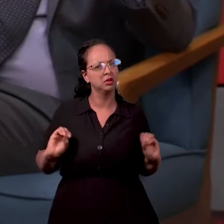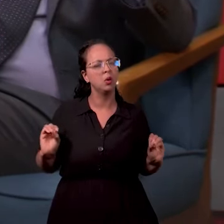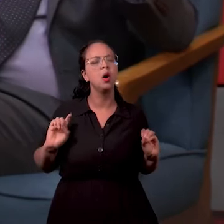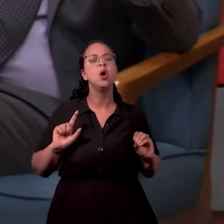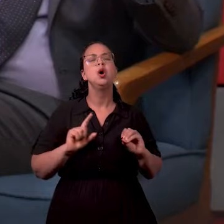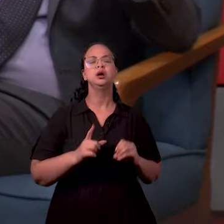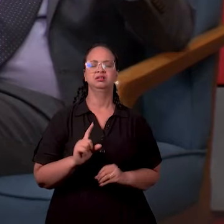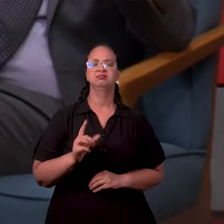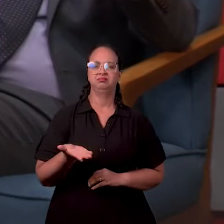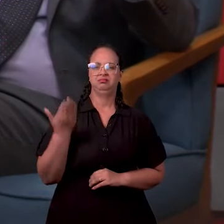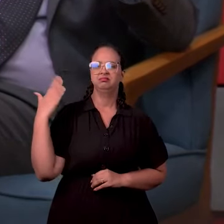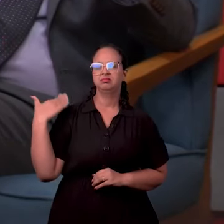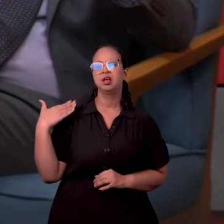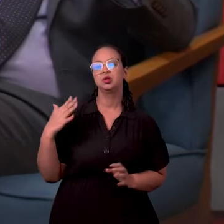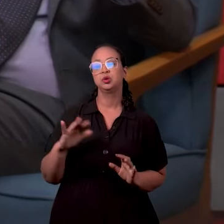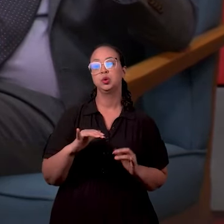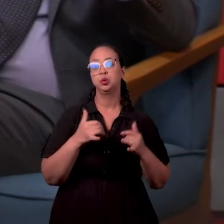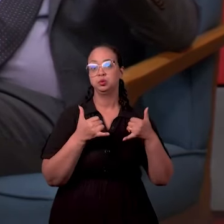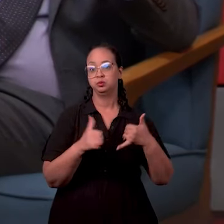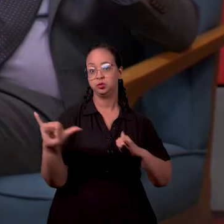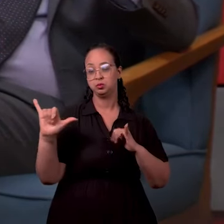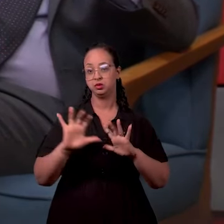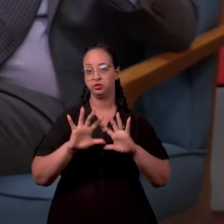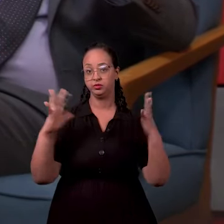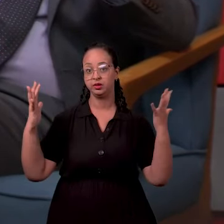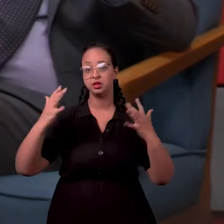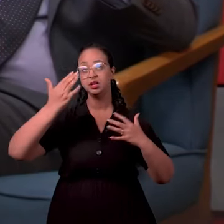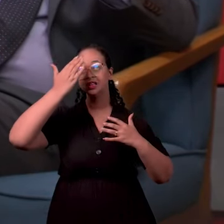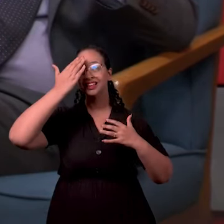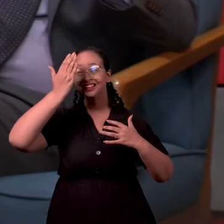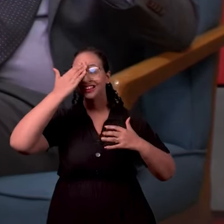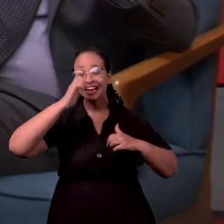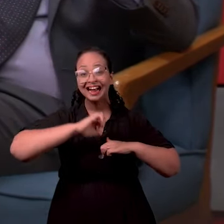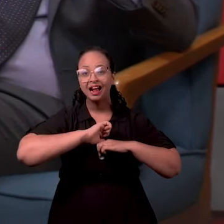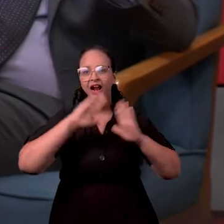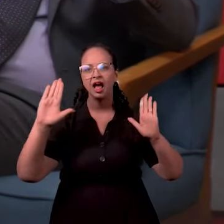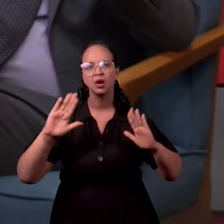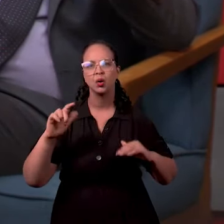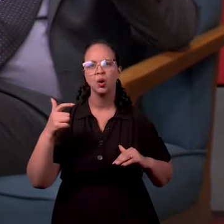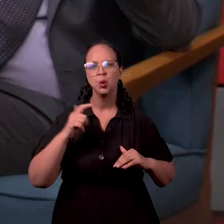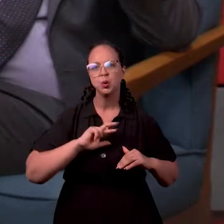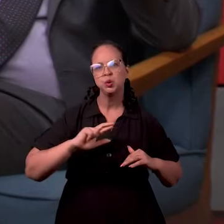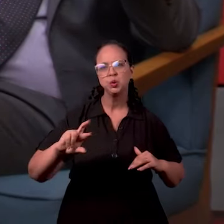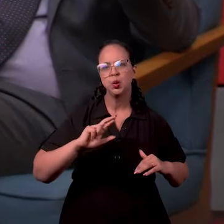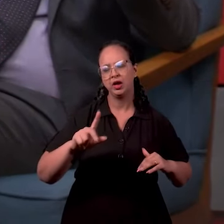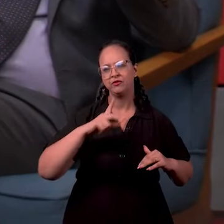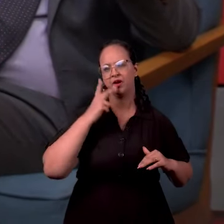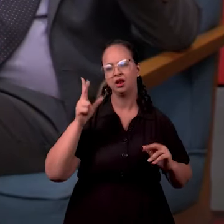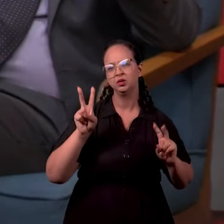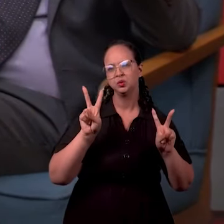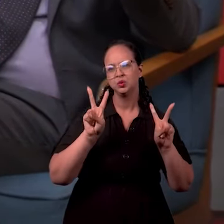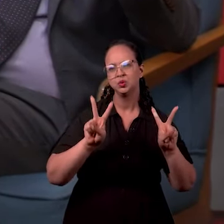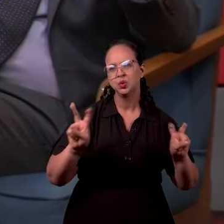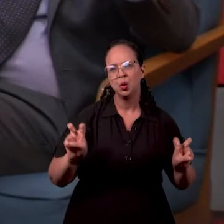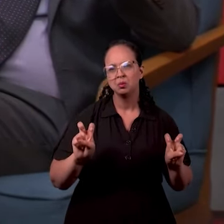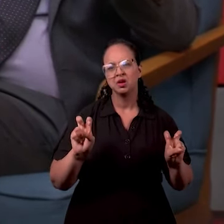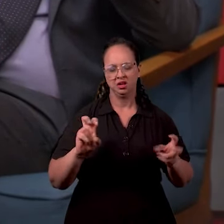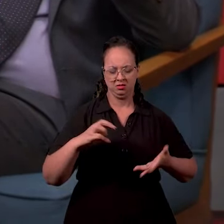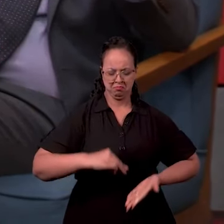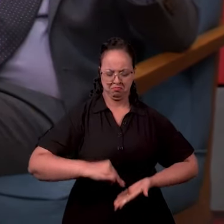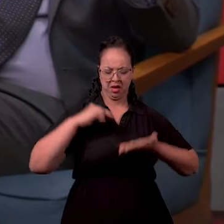no último Trombetas e Festas, ele foi muito claro nisso, quando ele disse, olha, nós não estamos aqui entregando uma